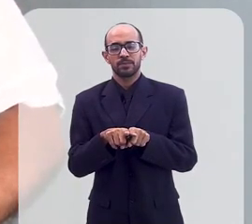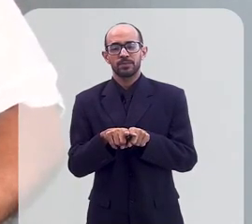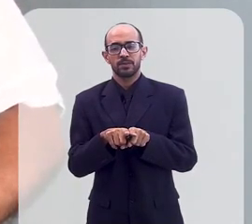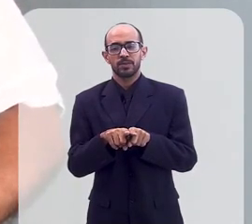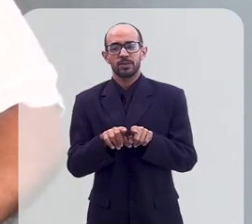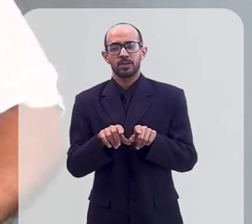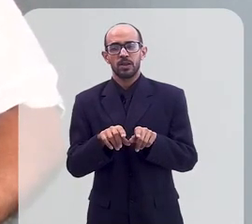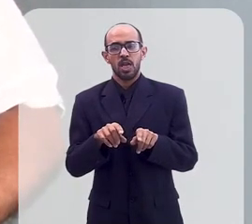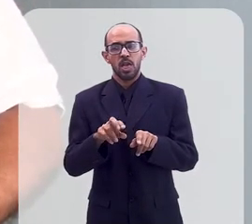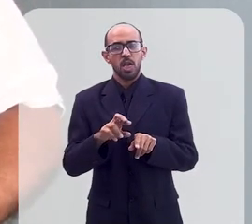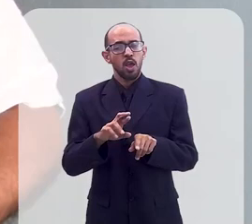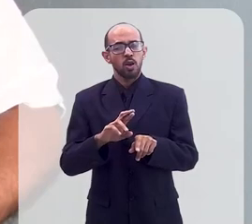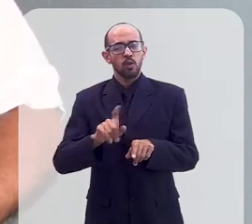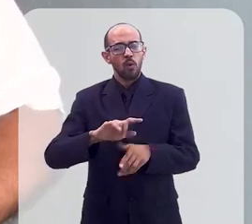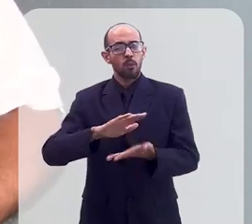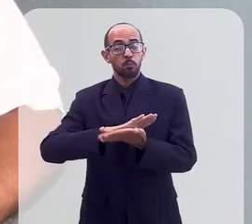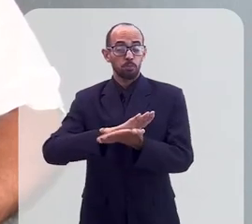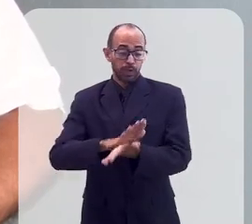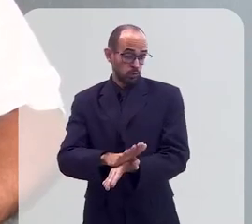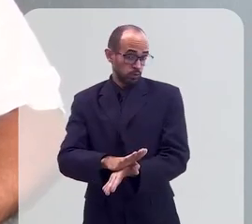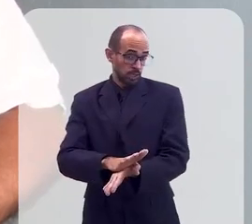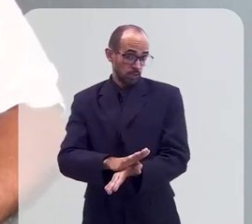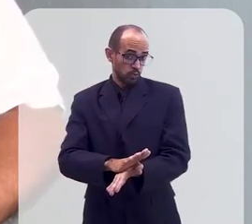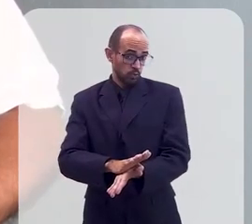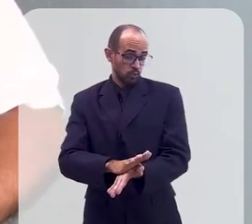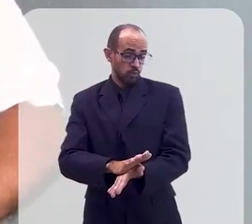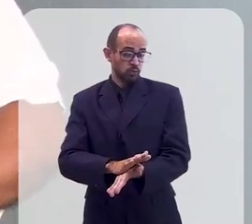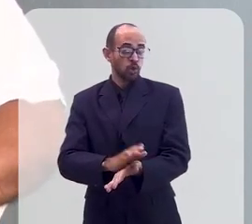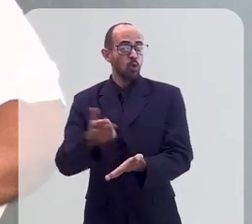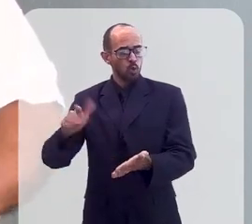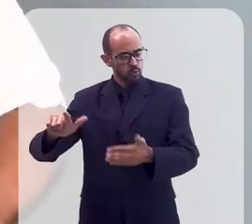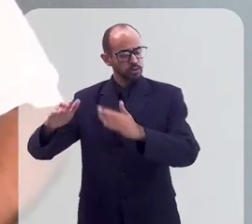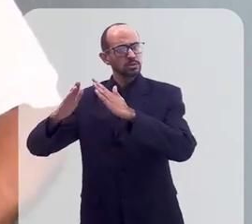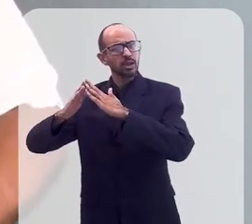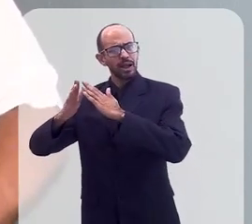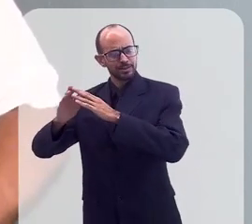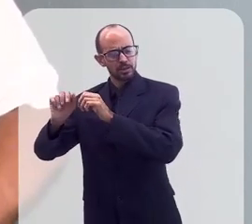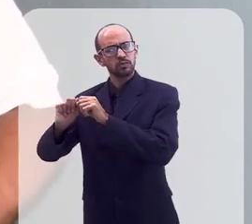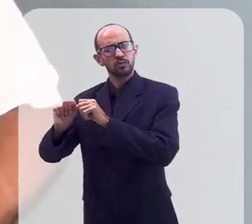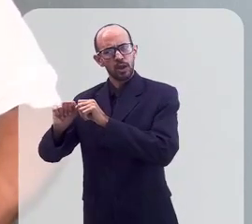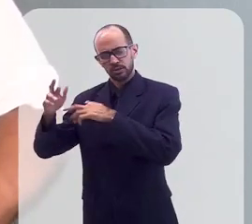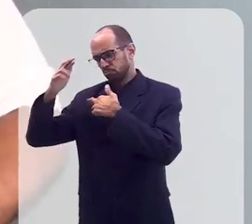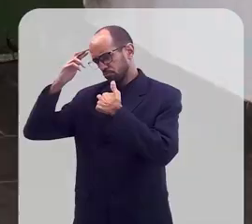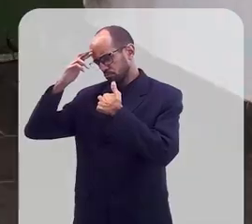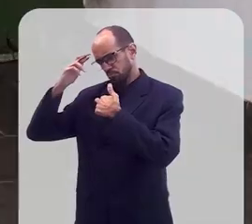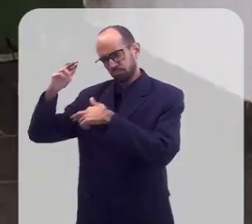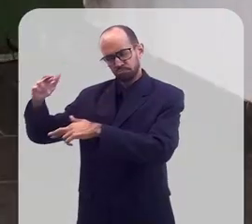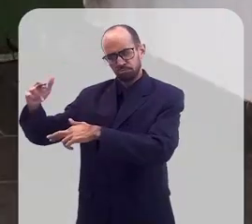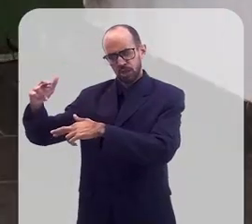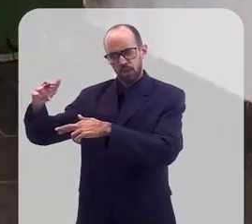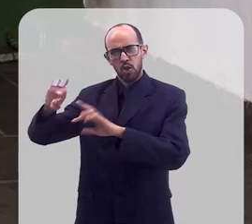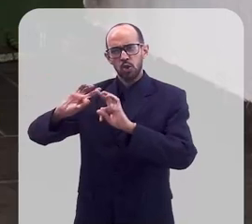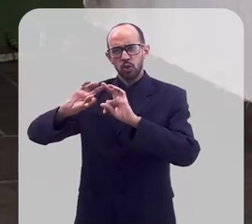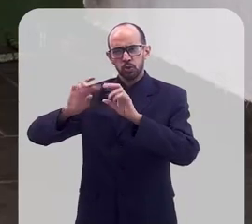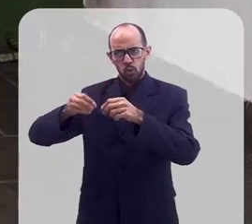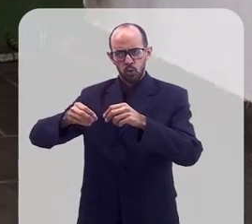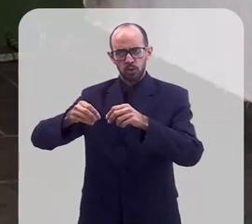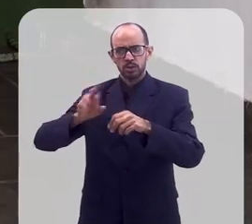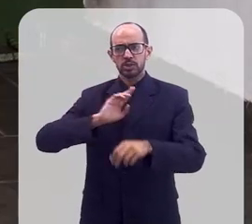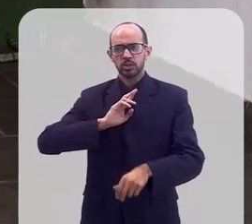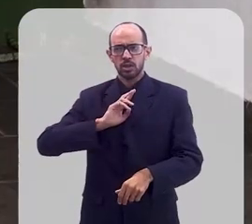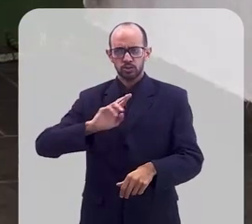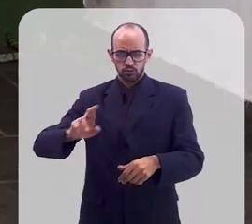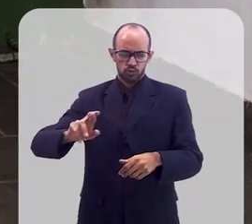que eu tenha preconceito com quem faz. Certo. De maneira nenhuma. Né? Até porque todas as